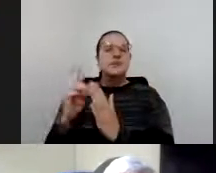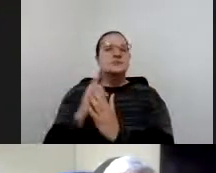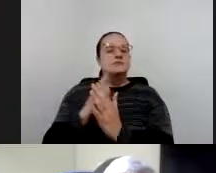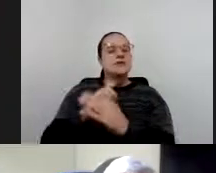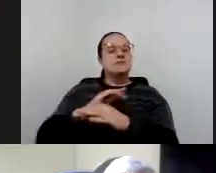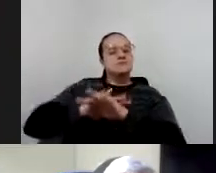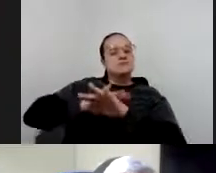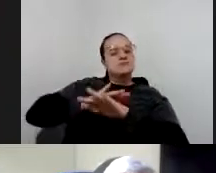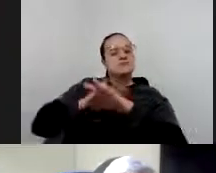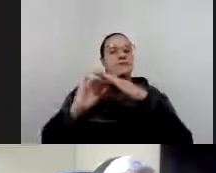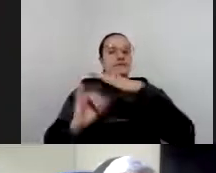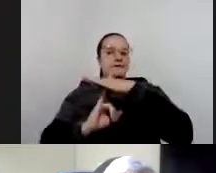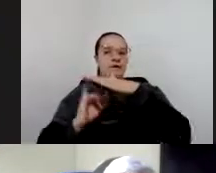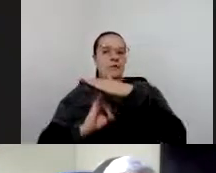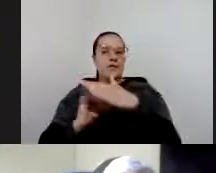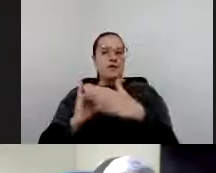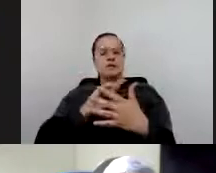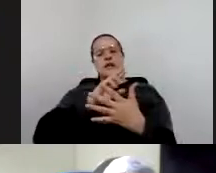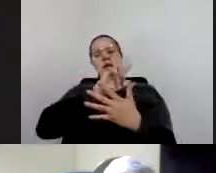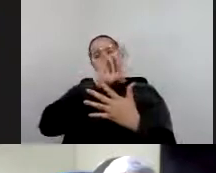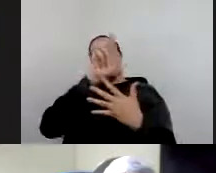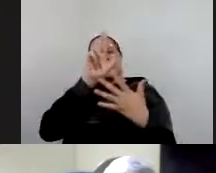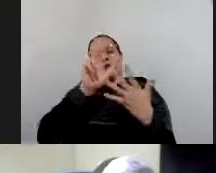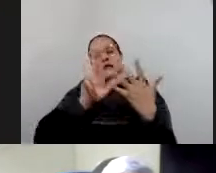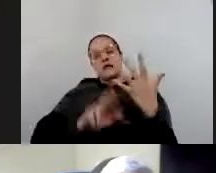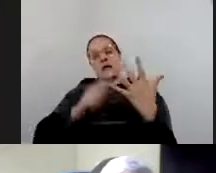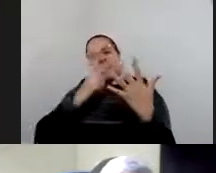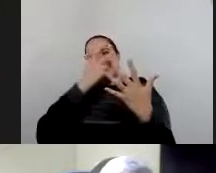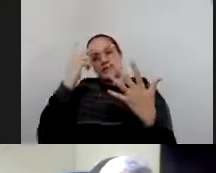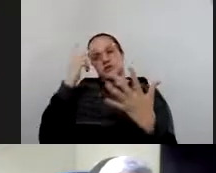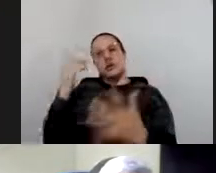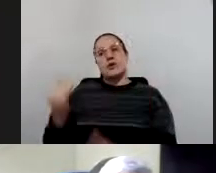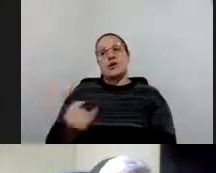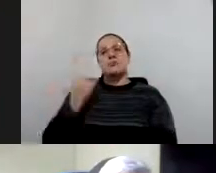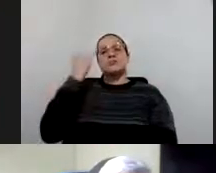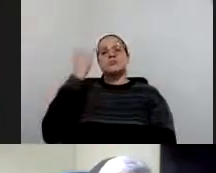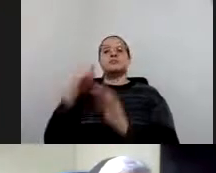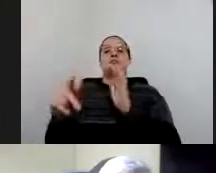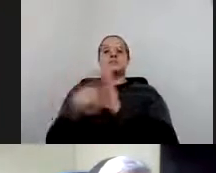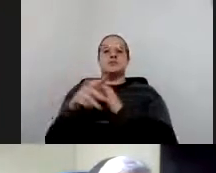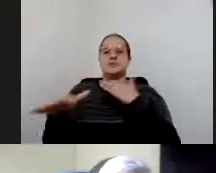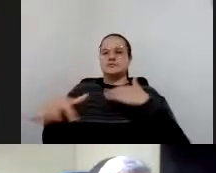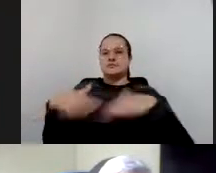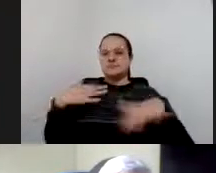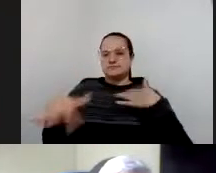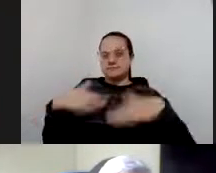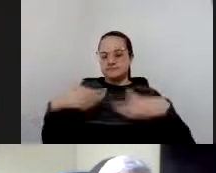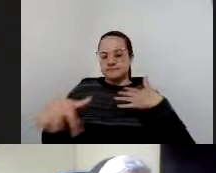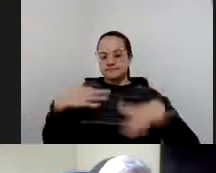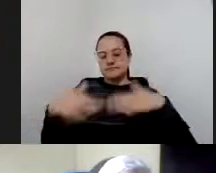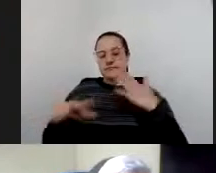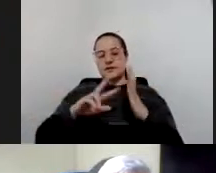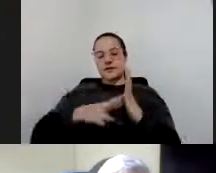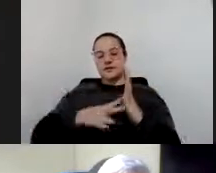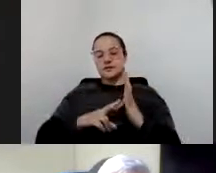informal, né, uma série de representantes importantes do movimento sindical, que se escolhesse, se não agora, mas